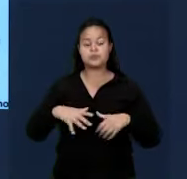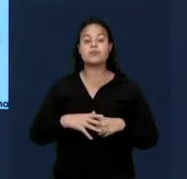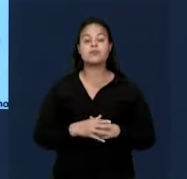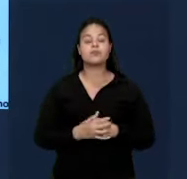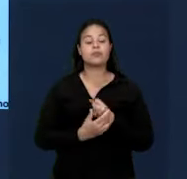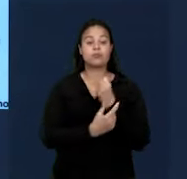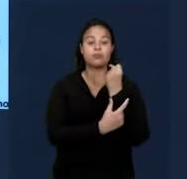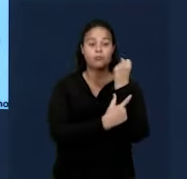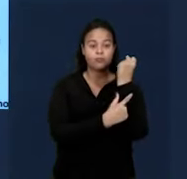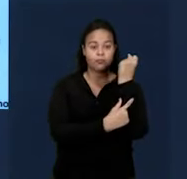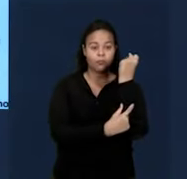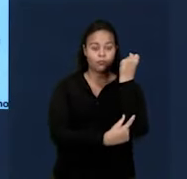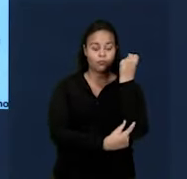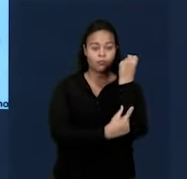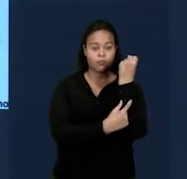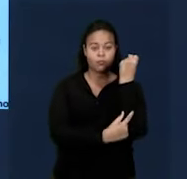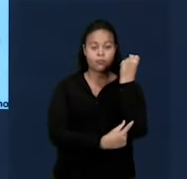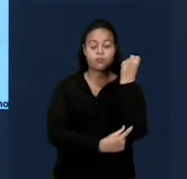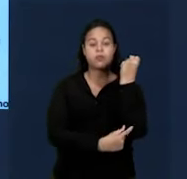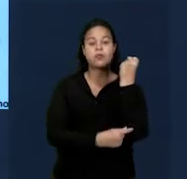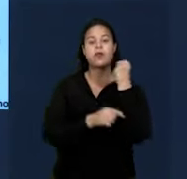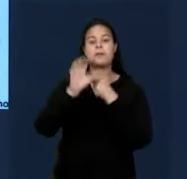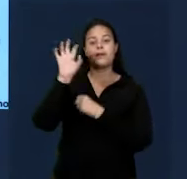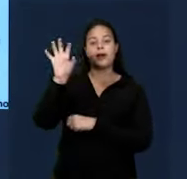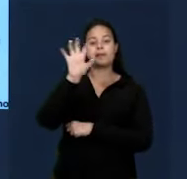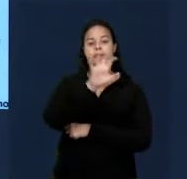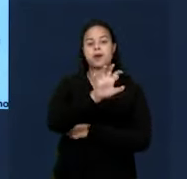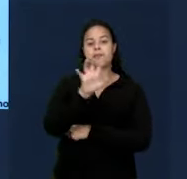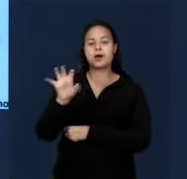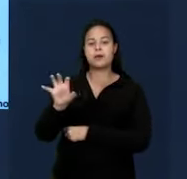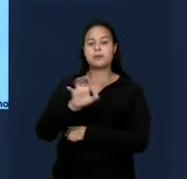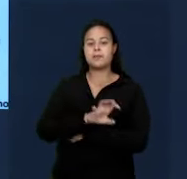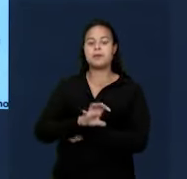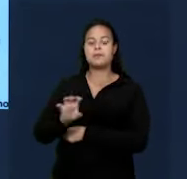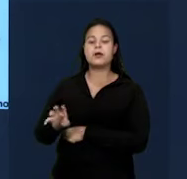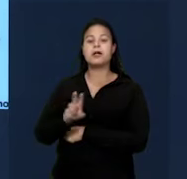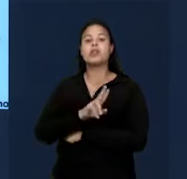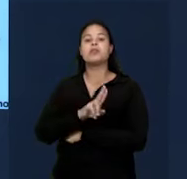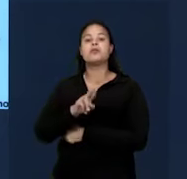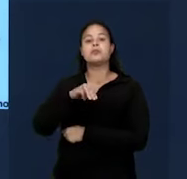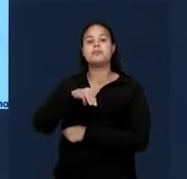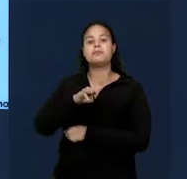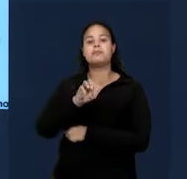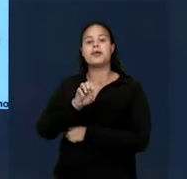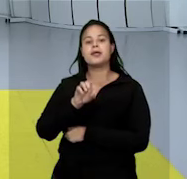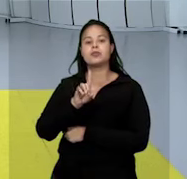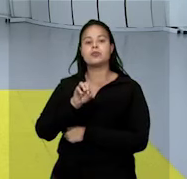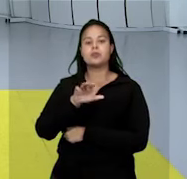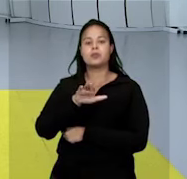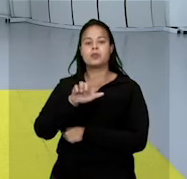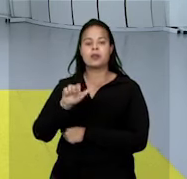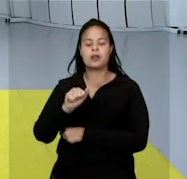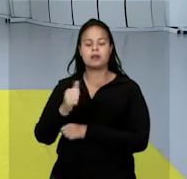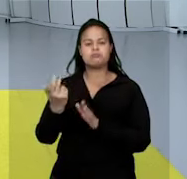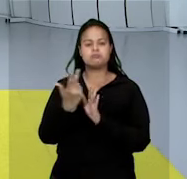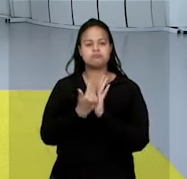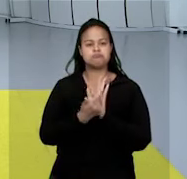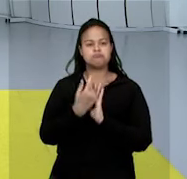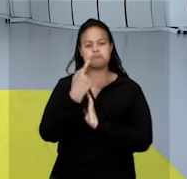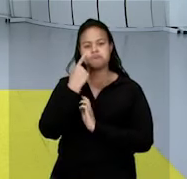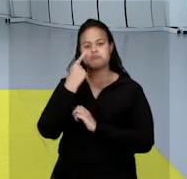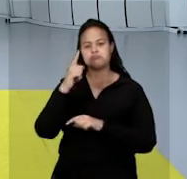medula. E aqui as partes da medula quando a gente vê nessa posição aqui, ó. Então,